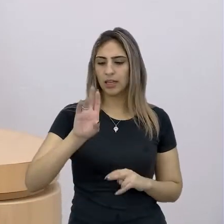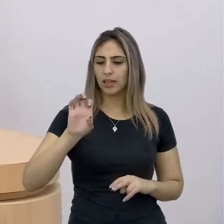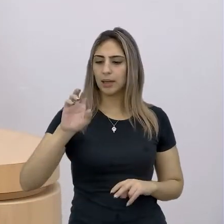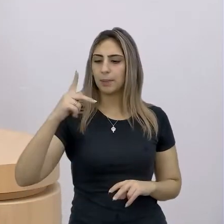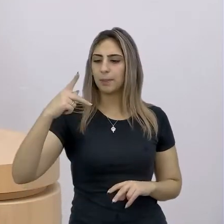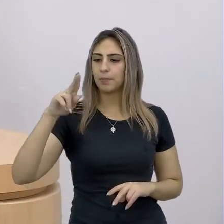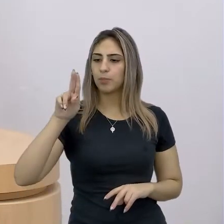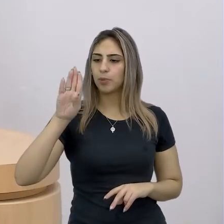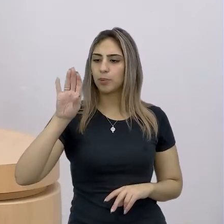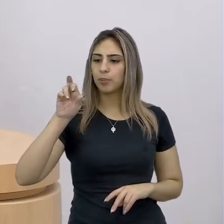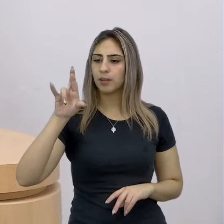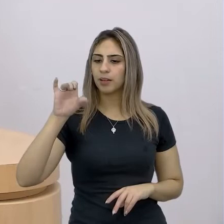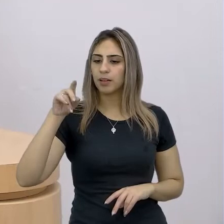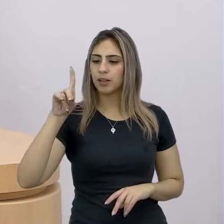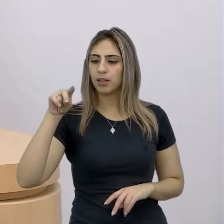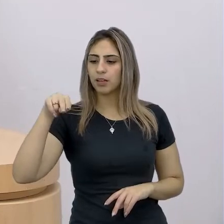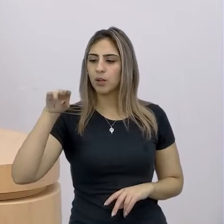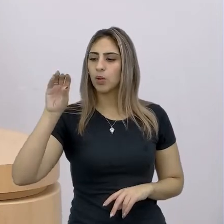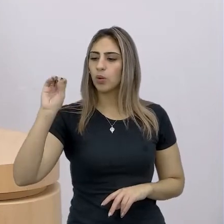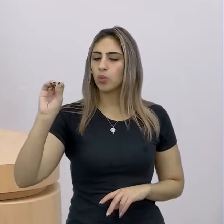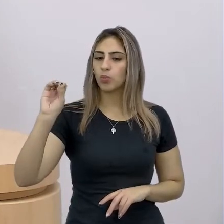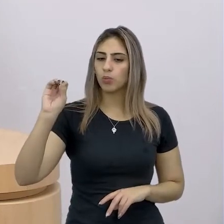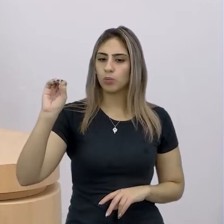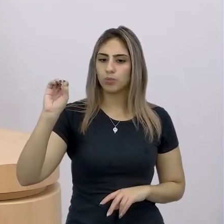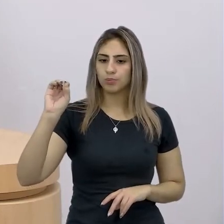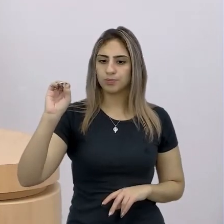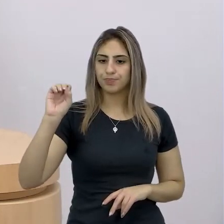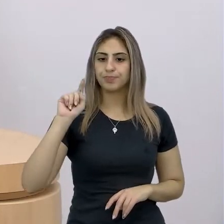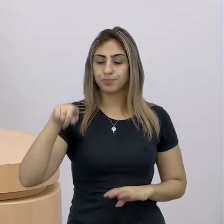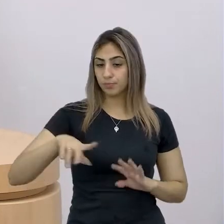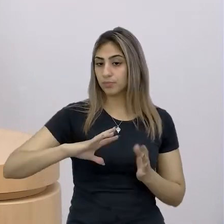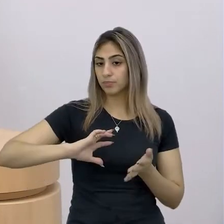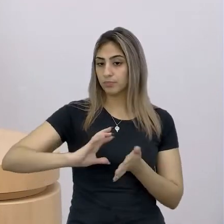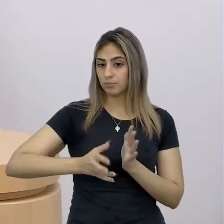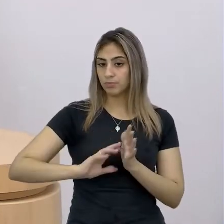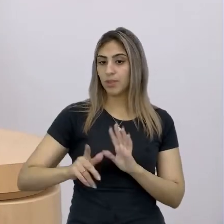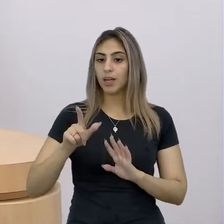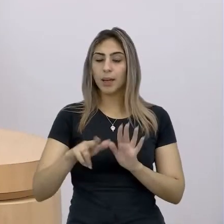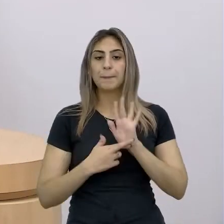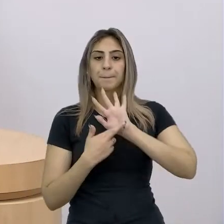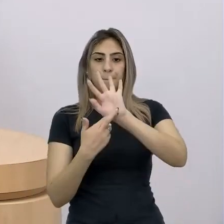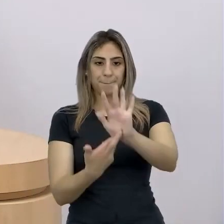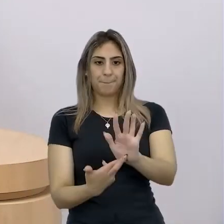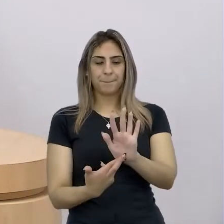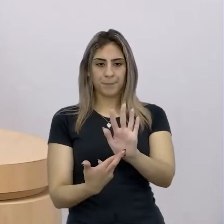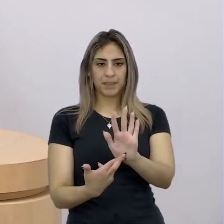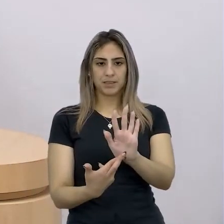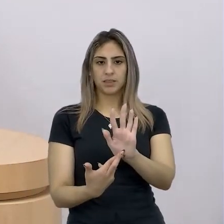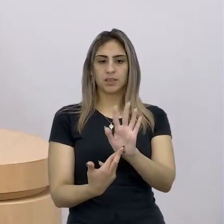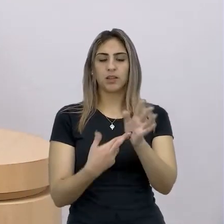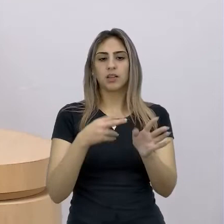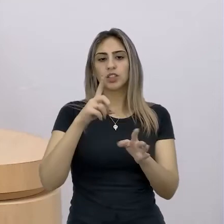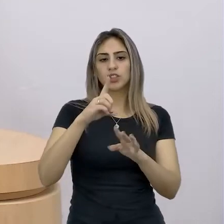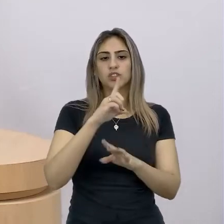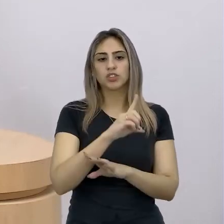aliás, desculpa a incorreção, que são o partido que representa a ala